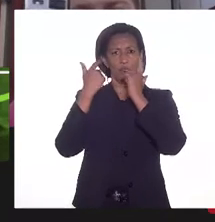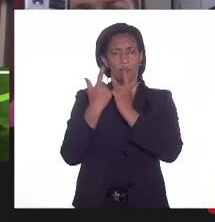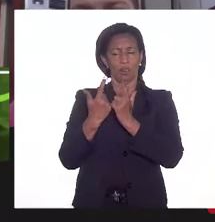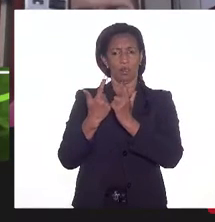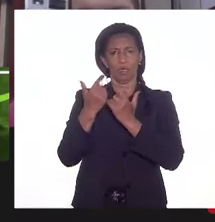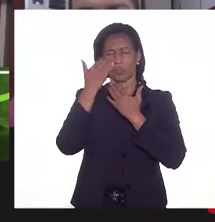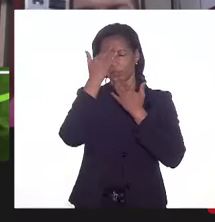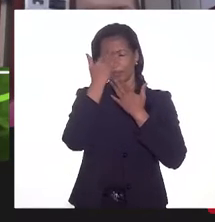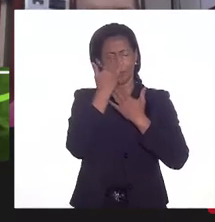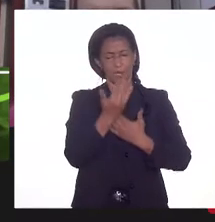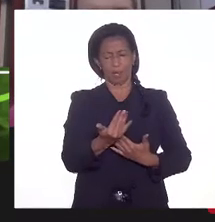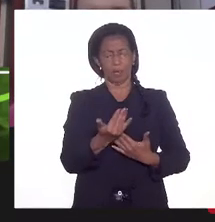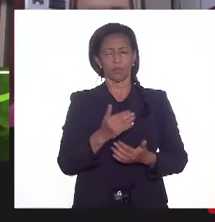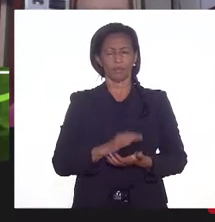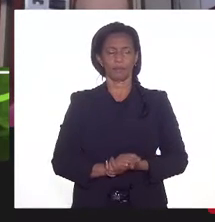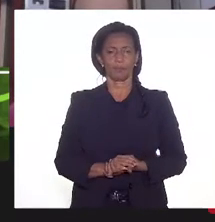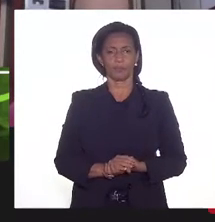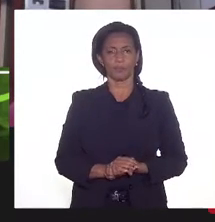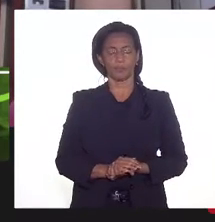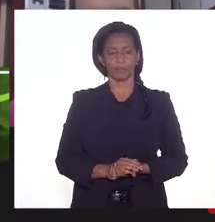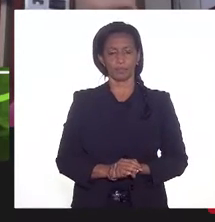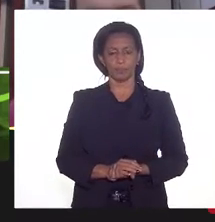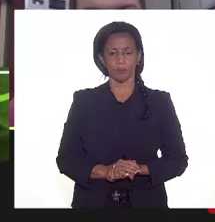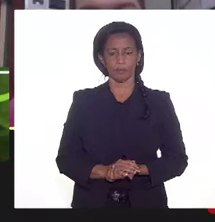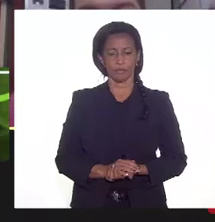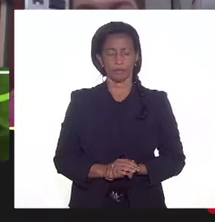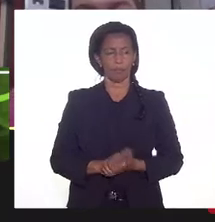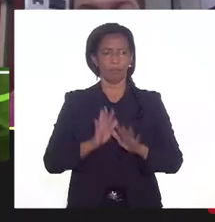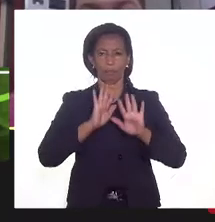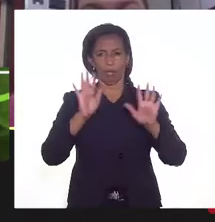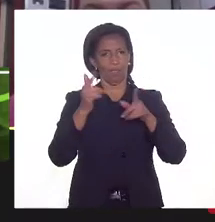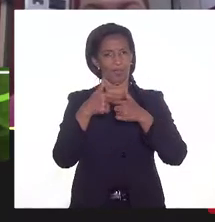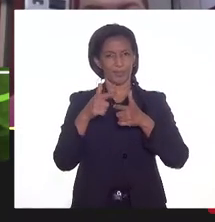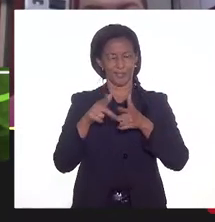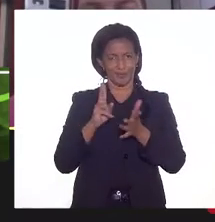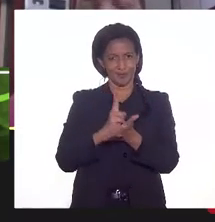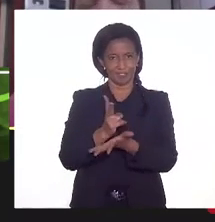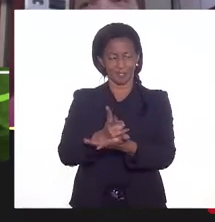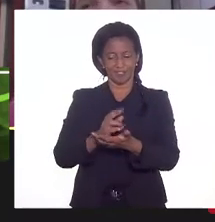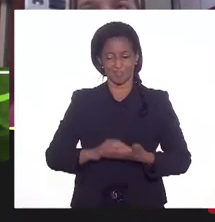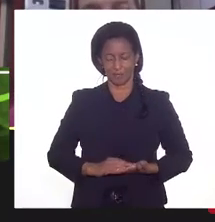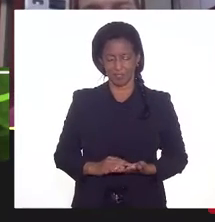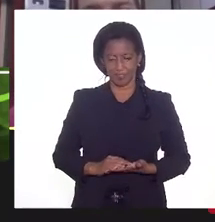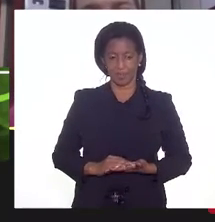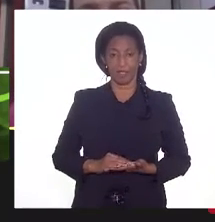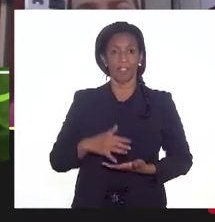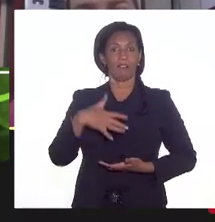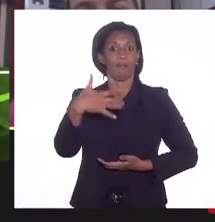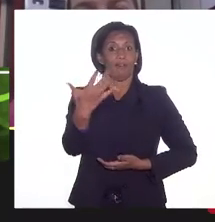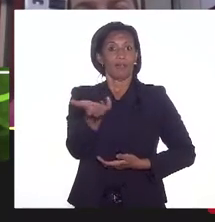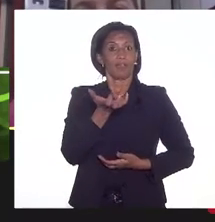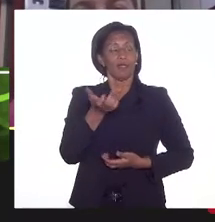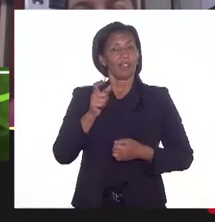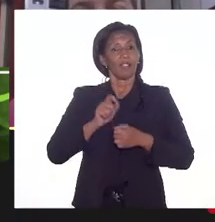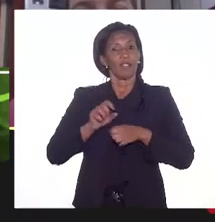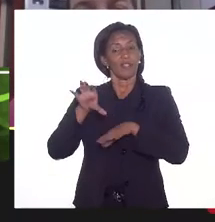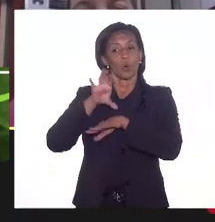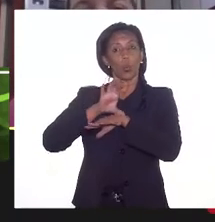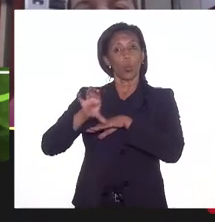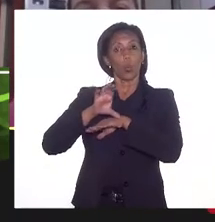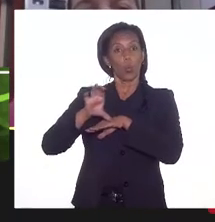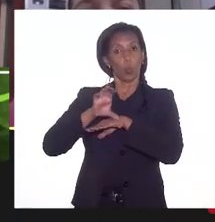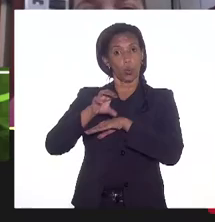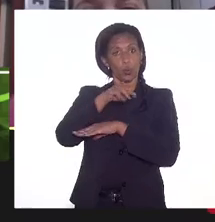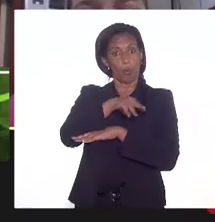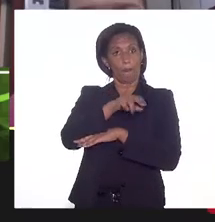obrigado obrigado por favor professor Marcelo não sem problema é a gente está querendo montar um curso da Martins Pena